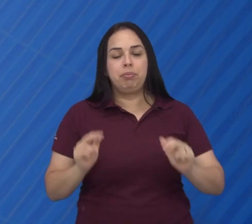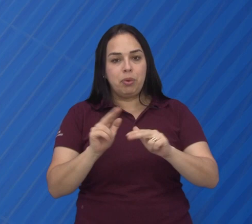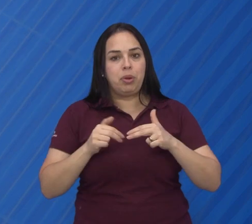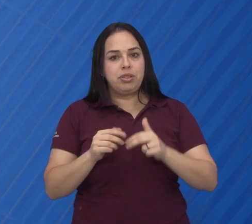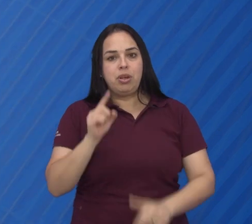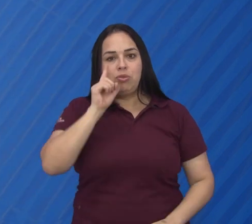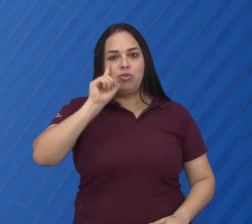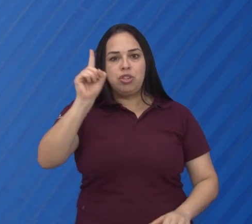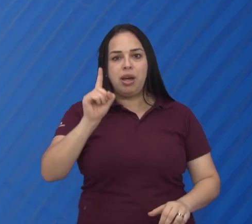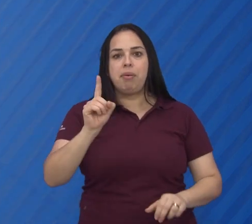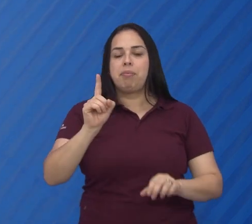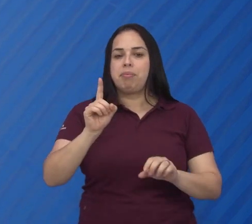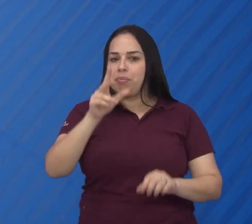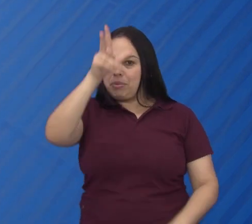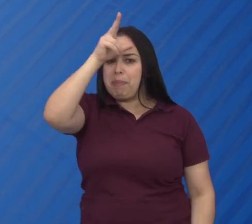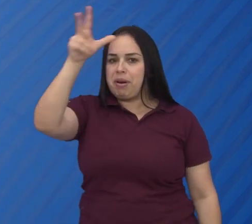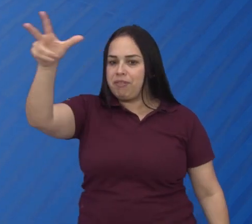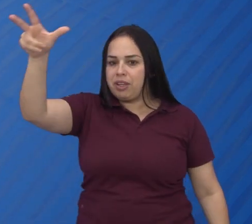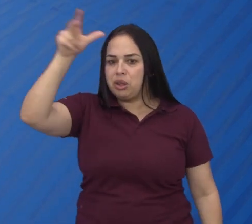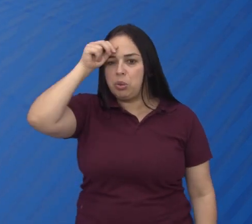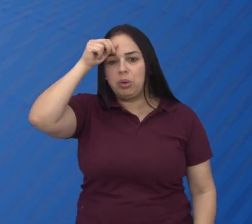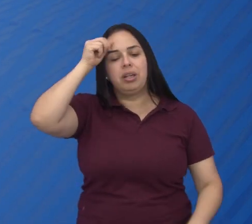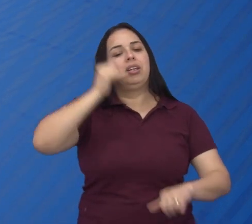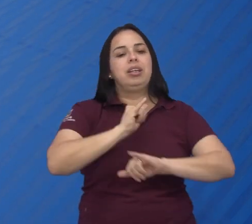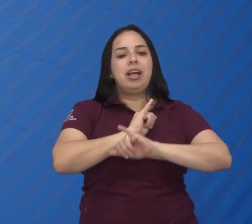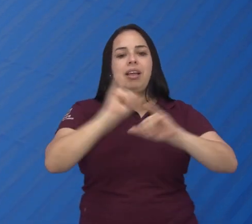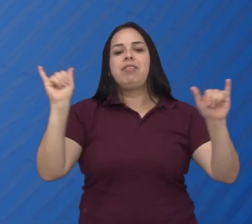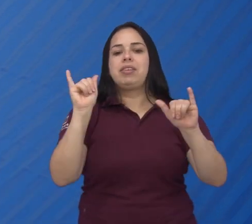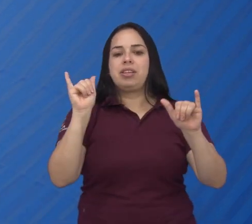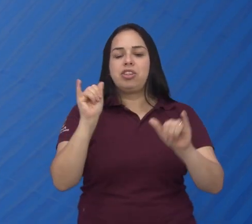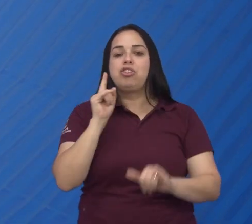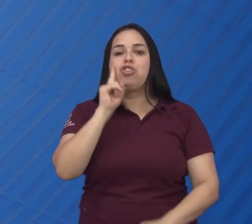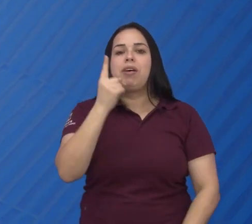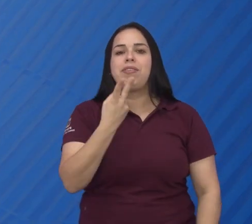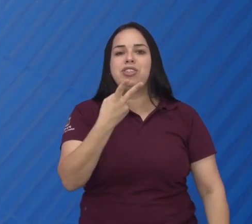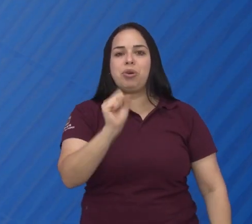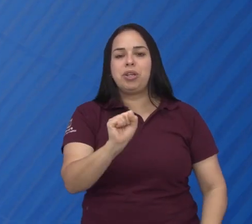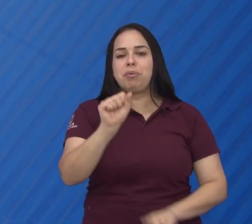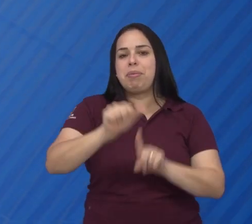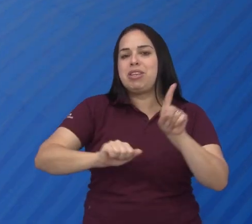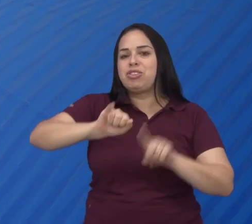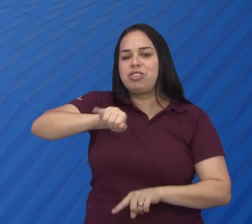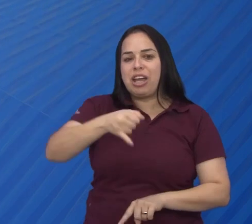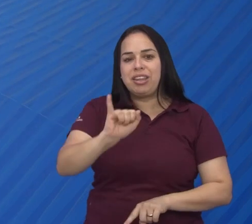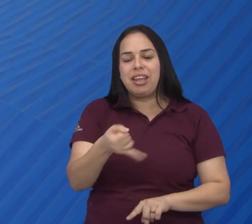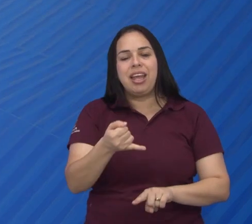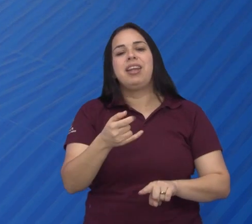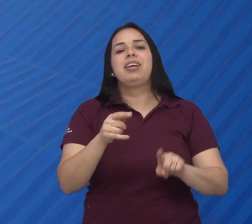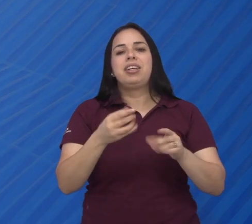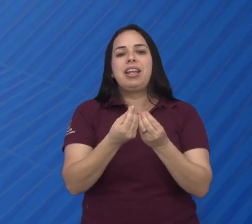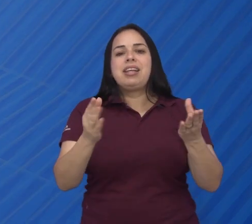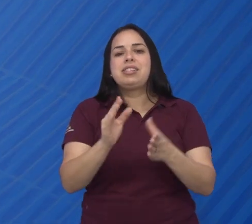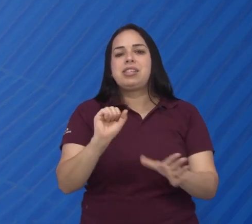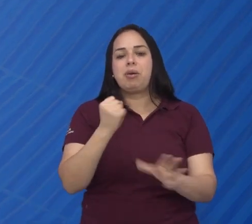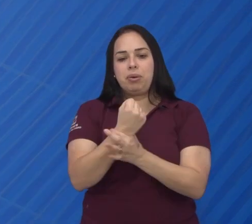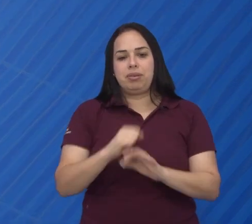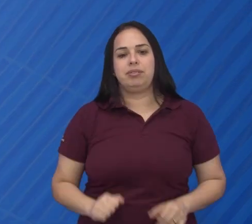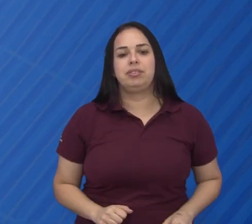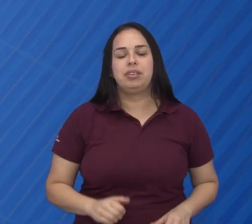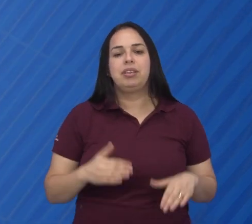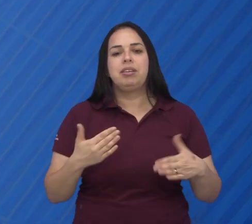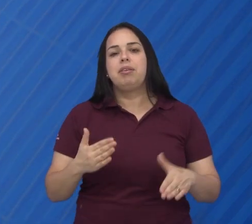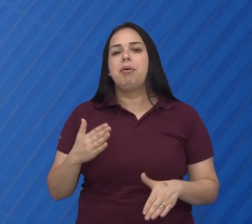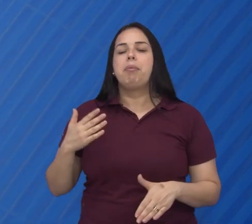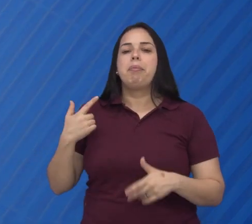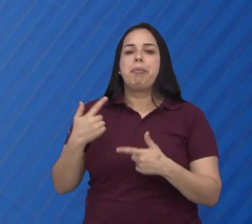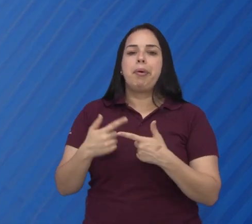de Conscientização sobre a Proteção de Dados, a ser celebrado em 28 de janeiro. Na justificativa do projeto, o vereador explica